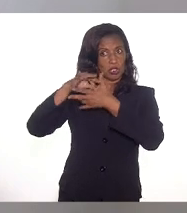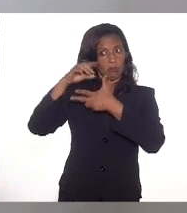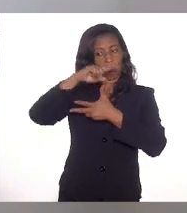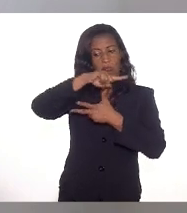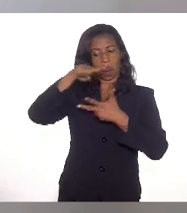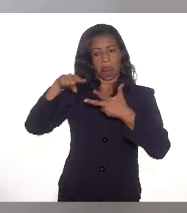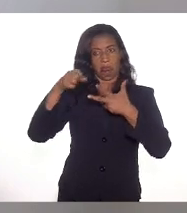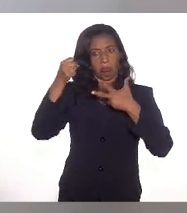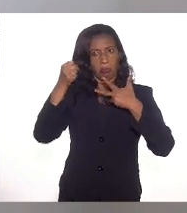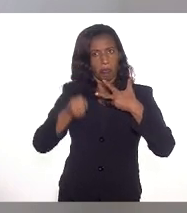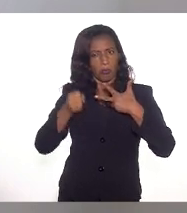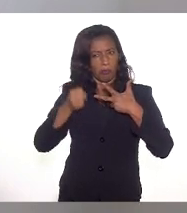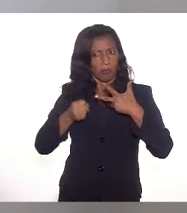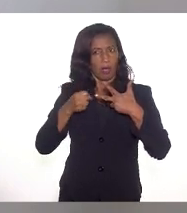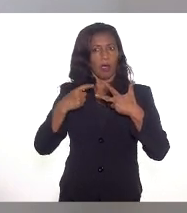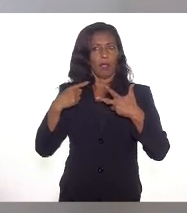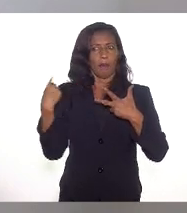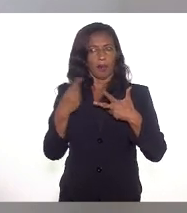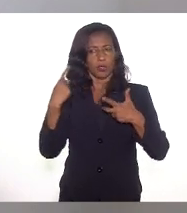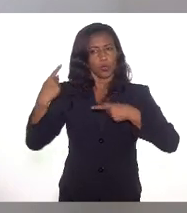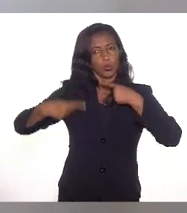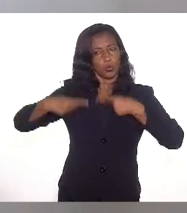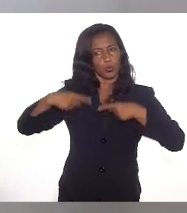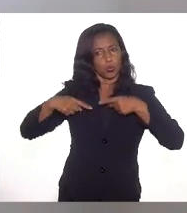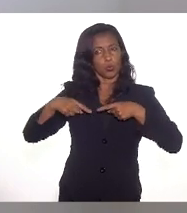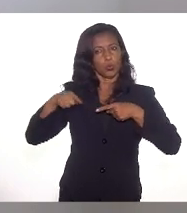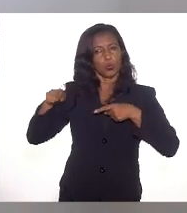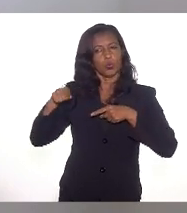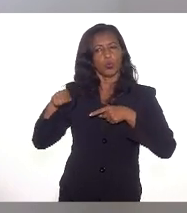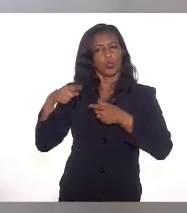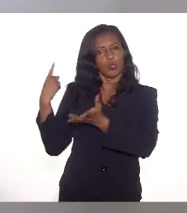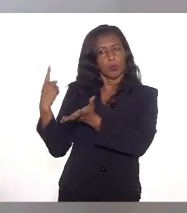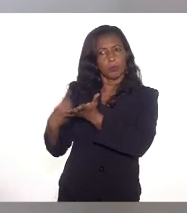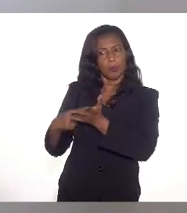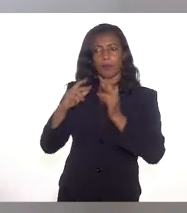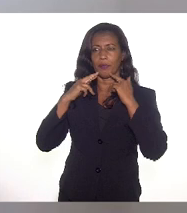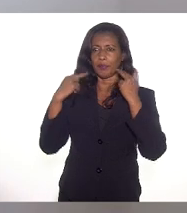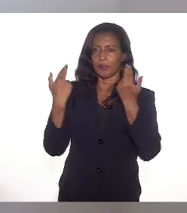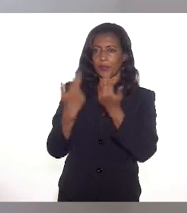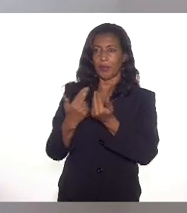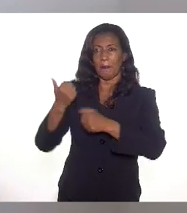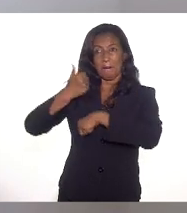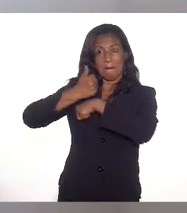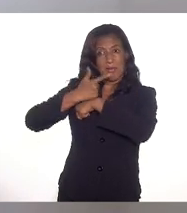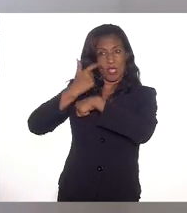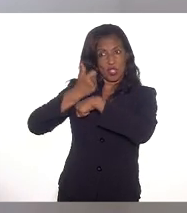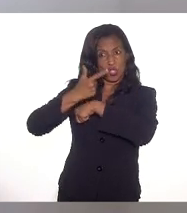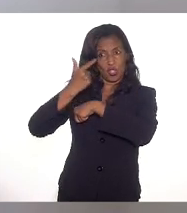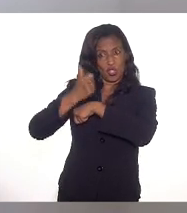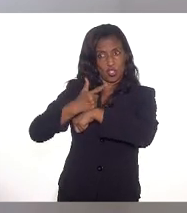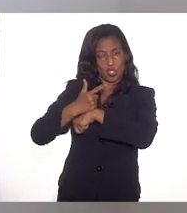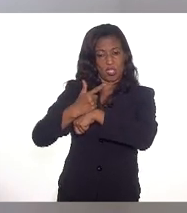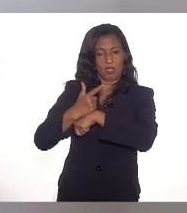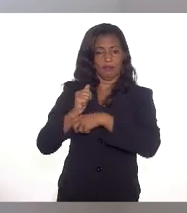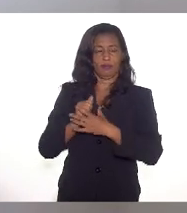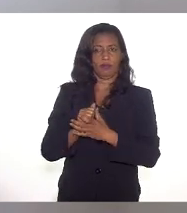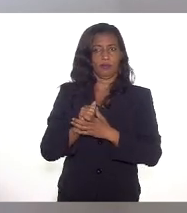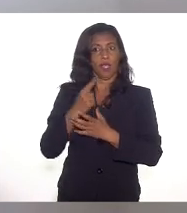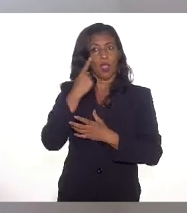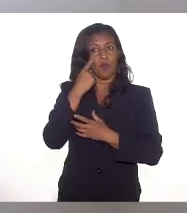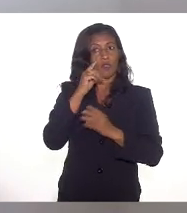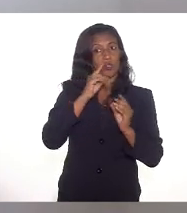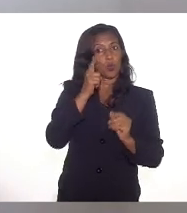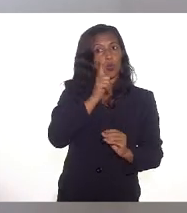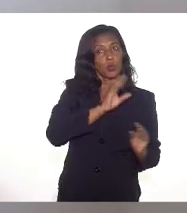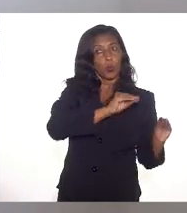discutirmos aquele conselho. Está marcado para volta de meio-dia. Eu vou tentar botar para uma hora, uma e meia,